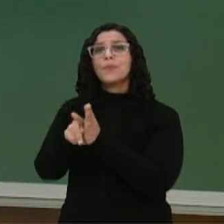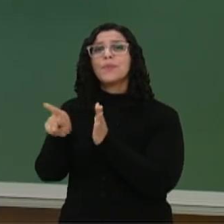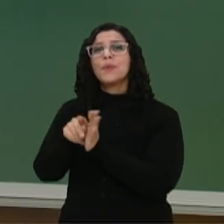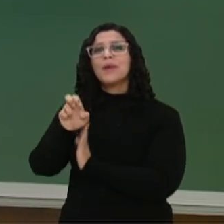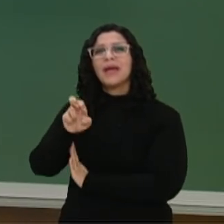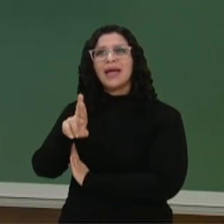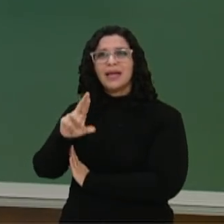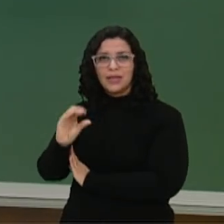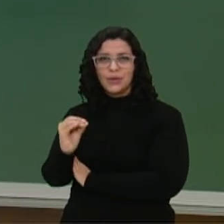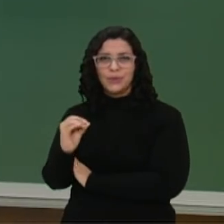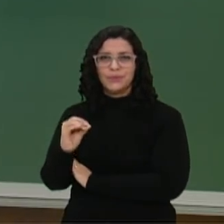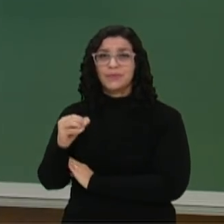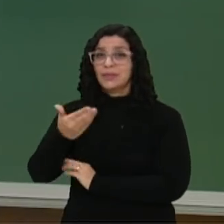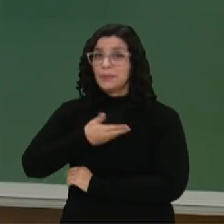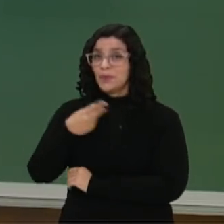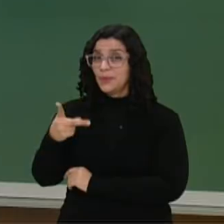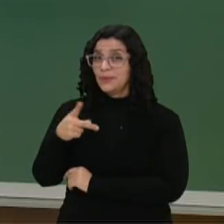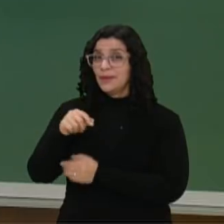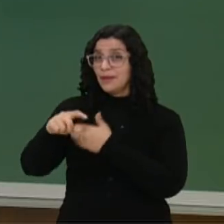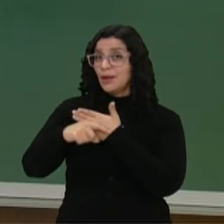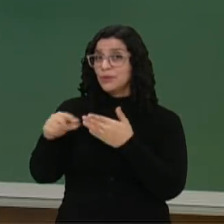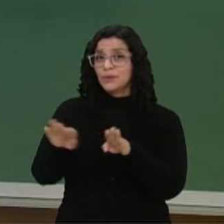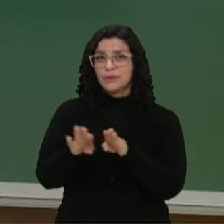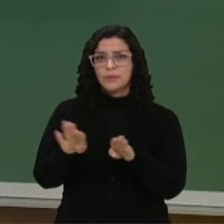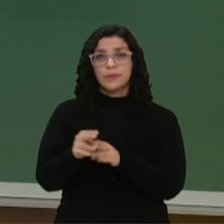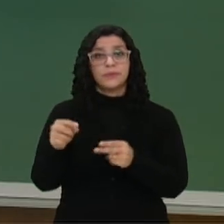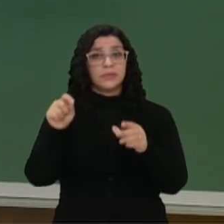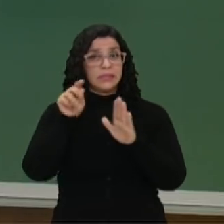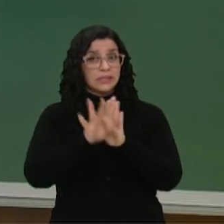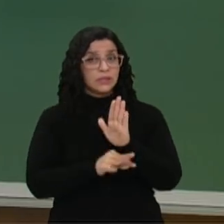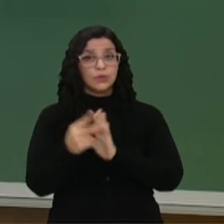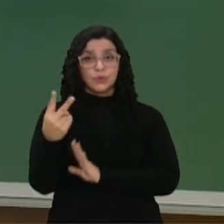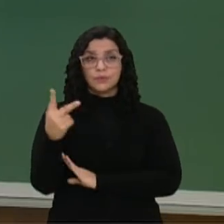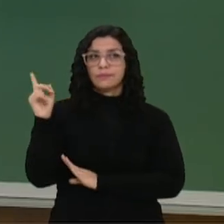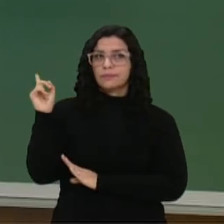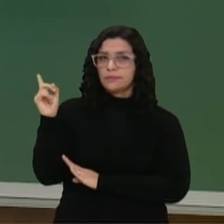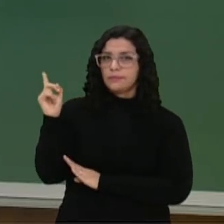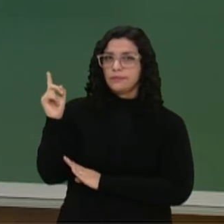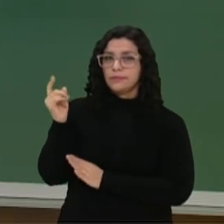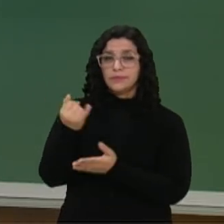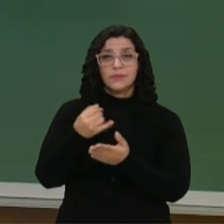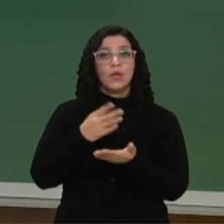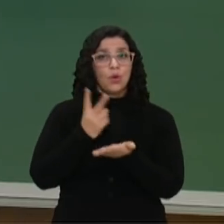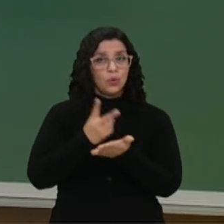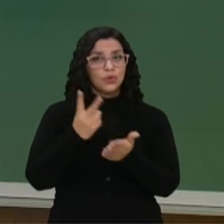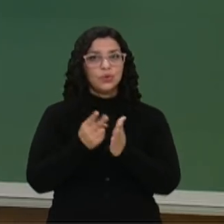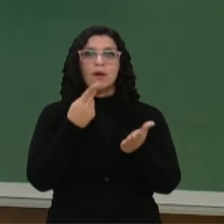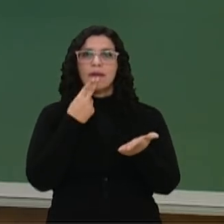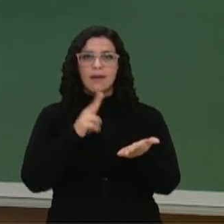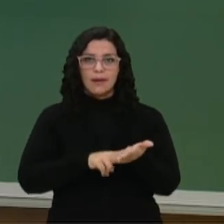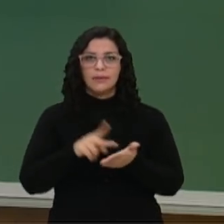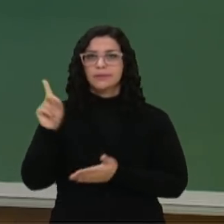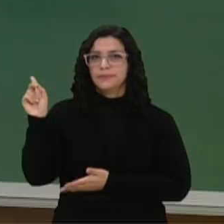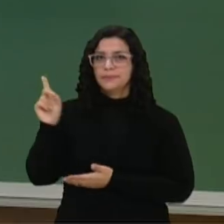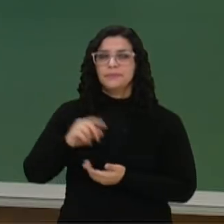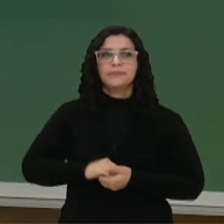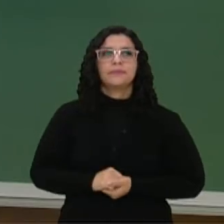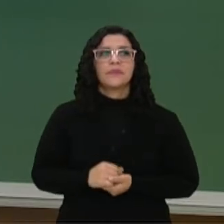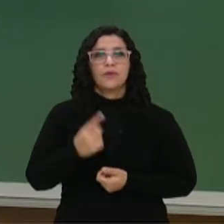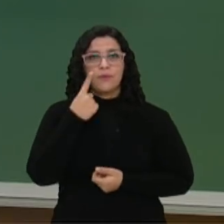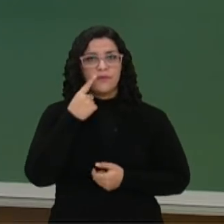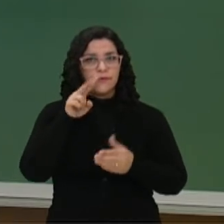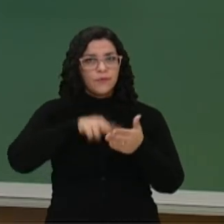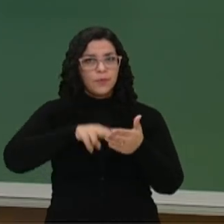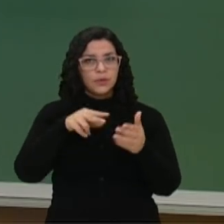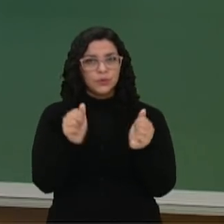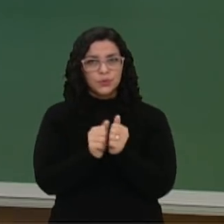interlocutores. Agora vejamos o nosso texto 2, que é o segundo trecho da carta a um jovem estudante. Faça comigo